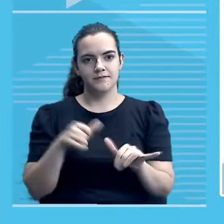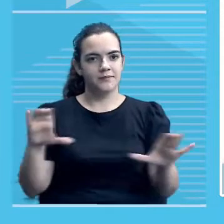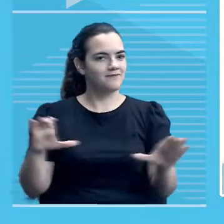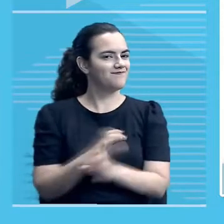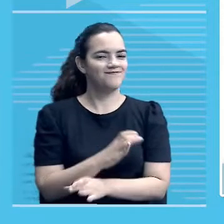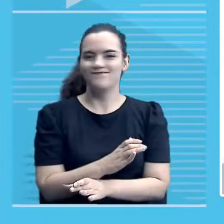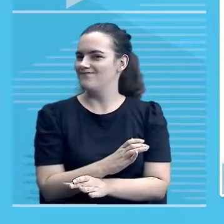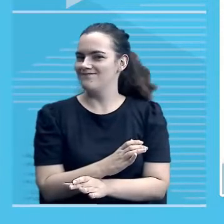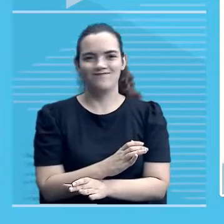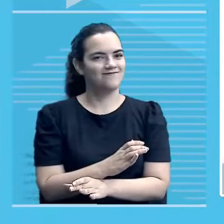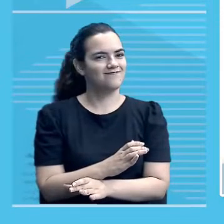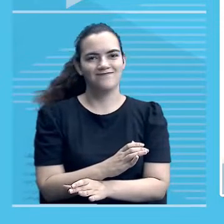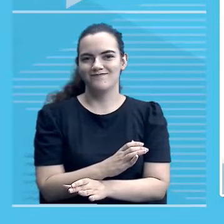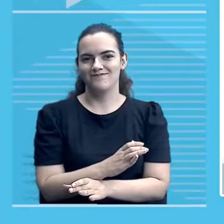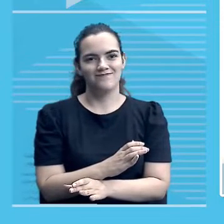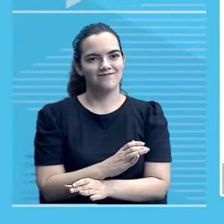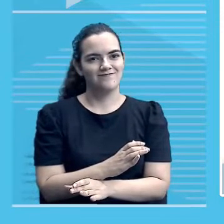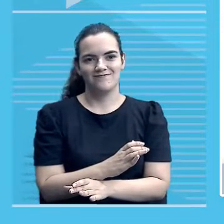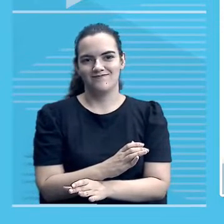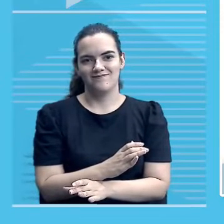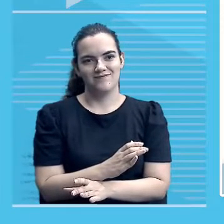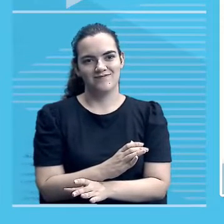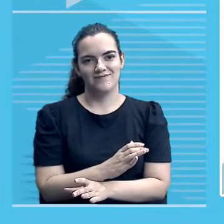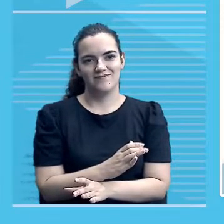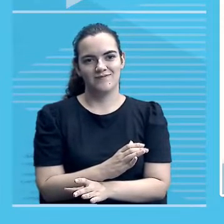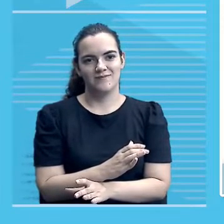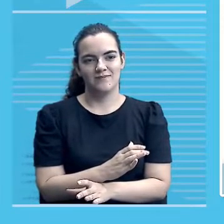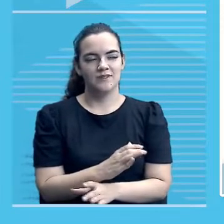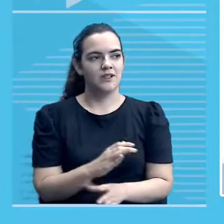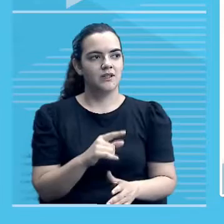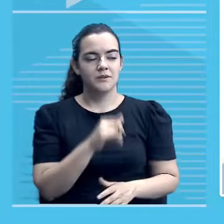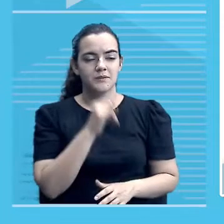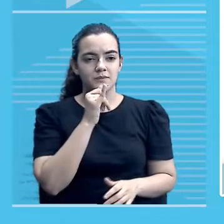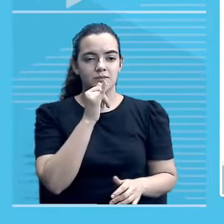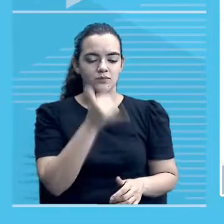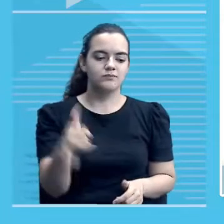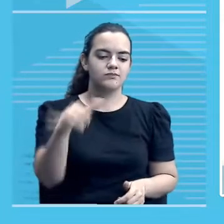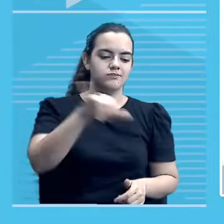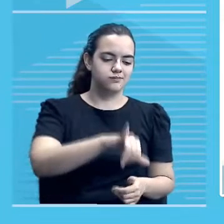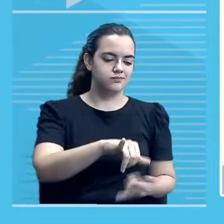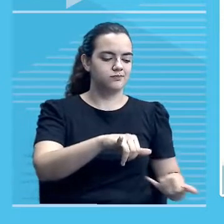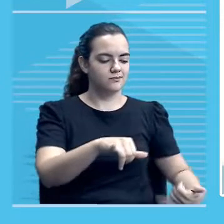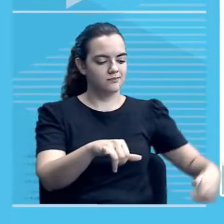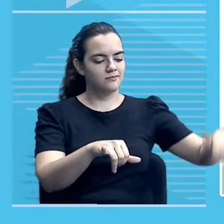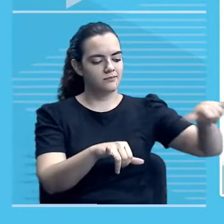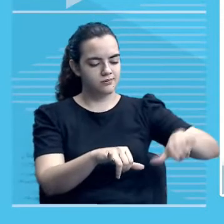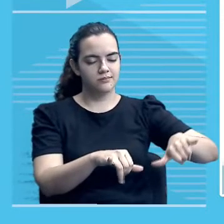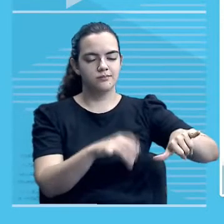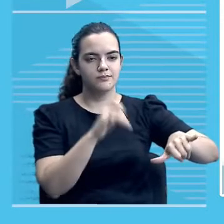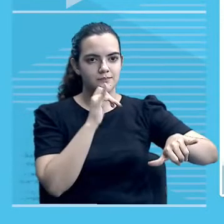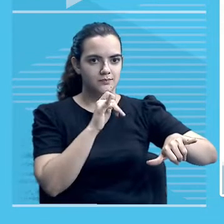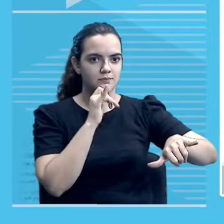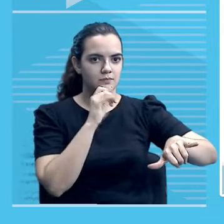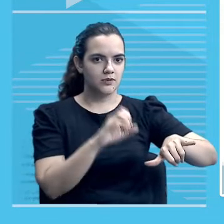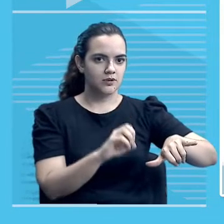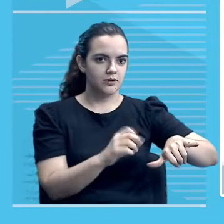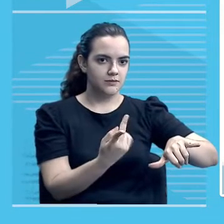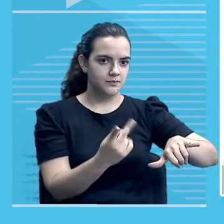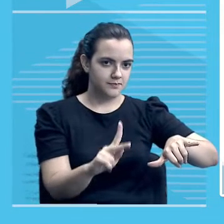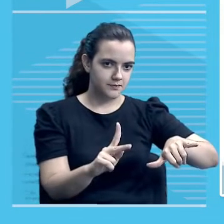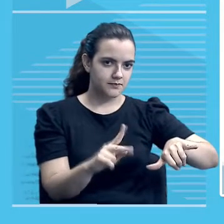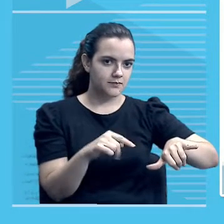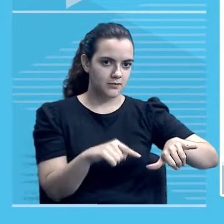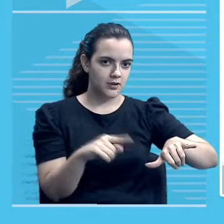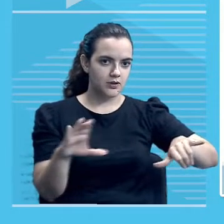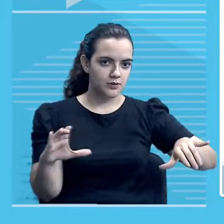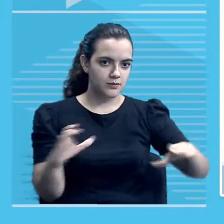parcial. Nesse caso, foi neutralizado só a hidroxila da base. O hidrogênio do ácido não foi